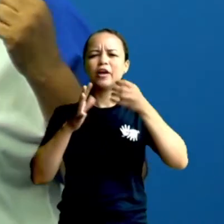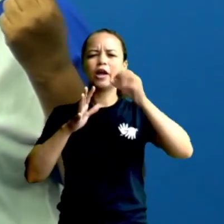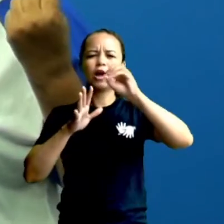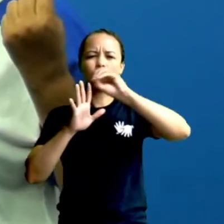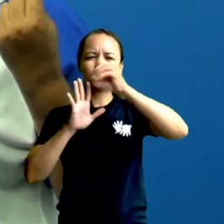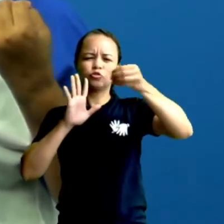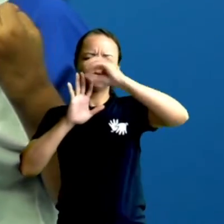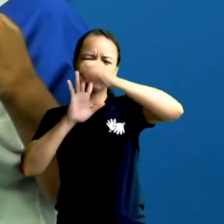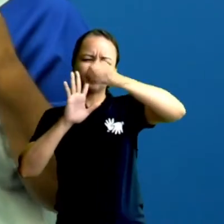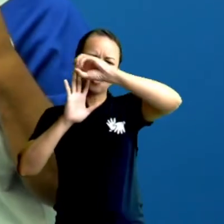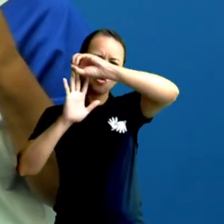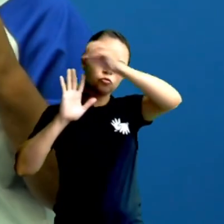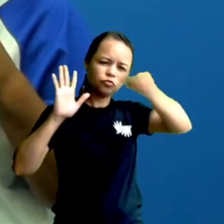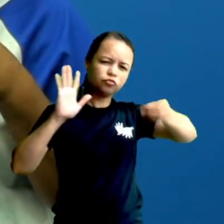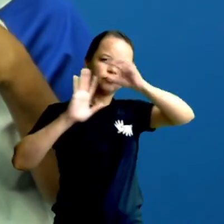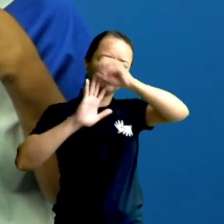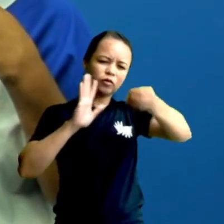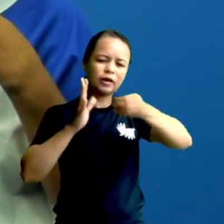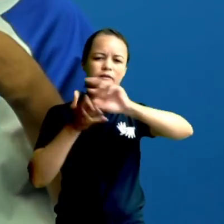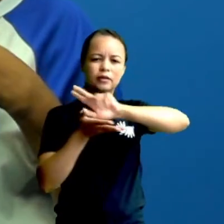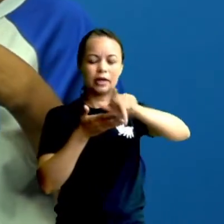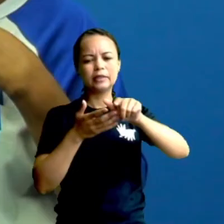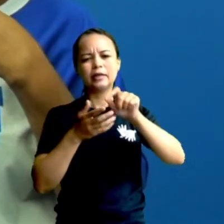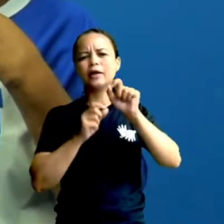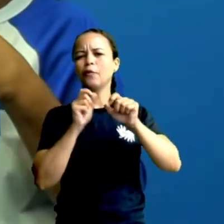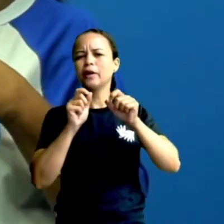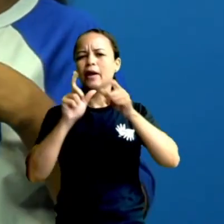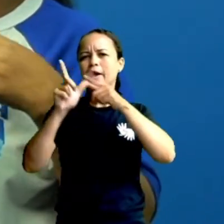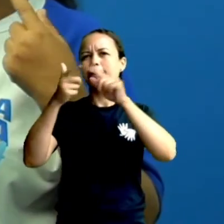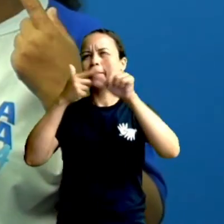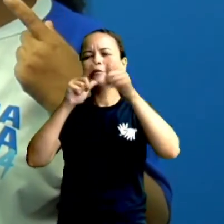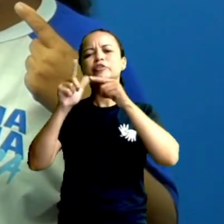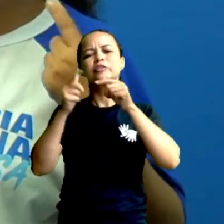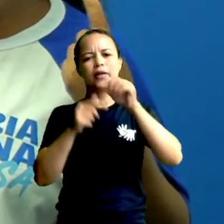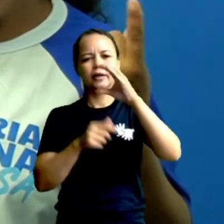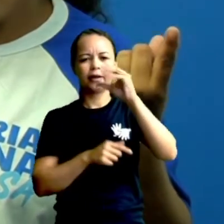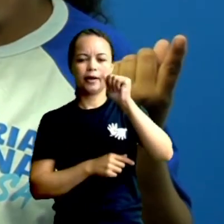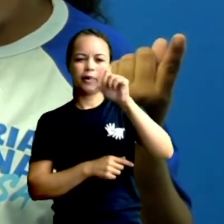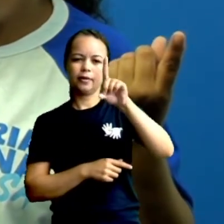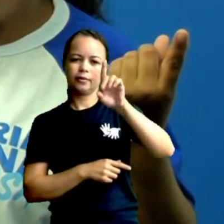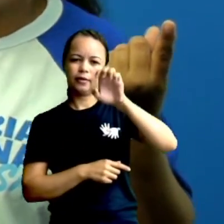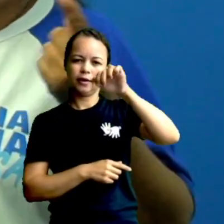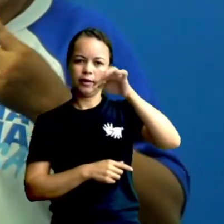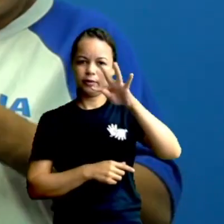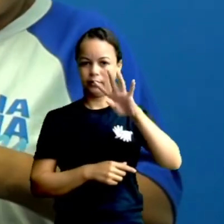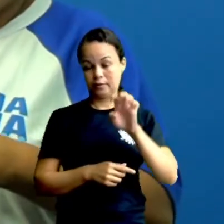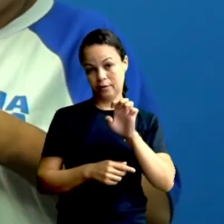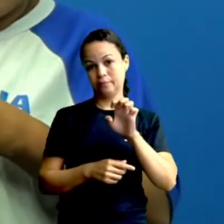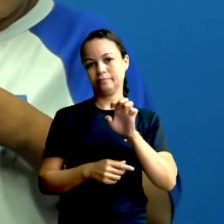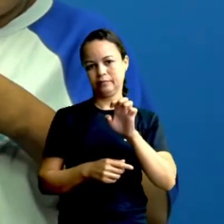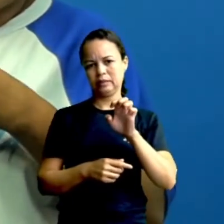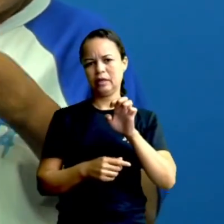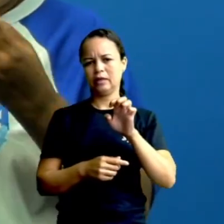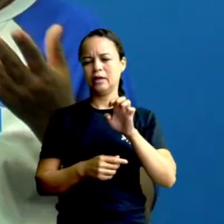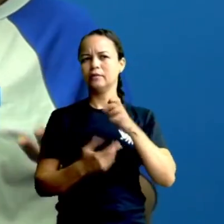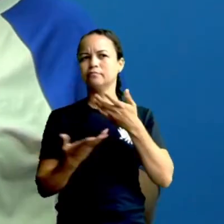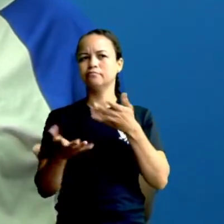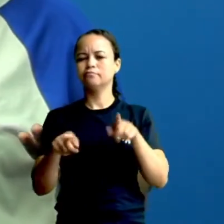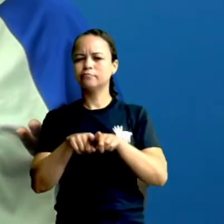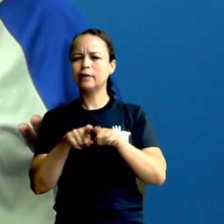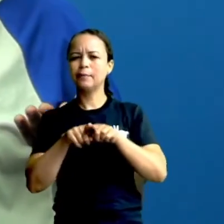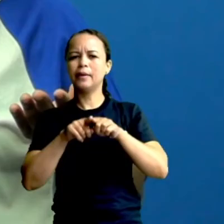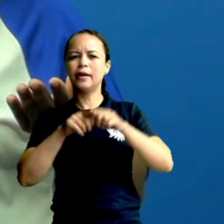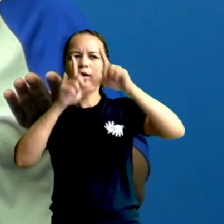meteoro. Será que você não viu as fases da Lua? Então também são